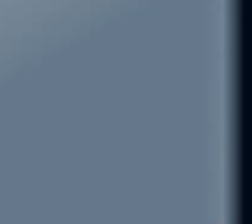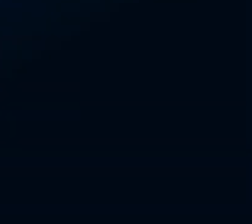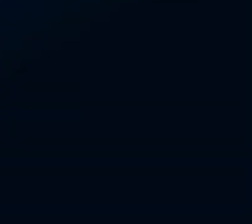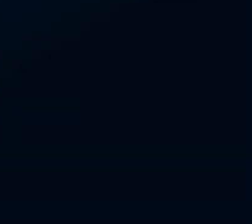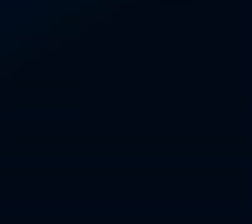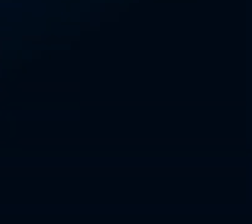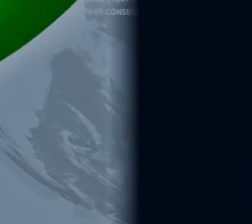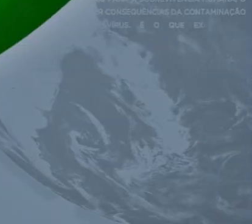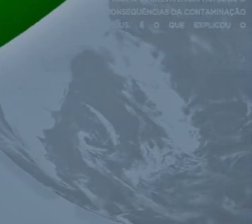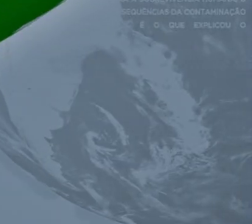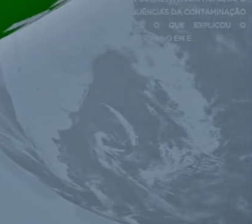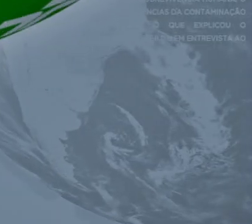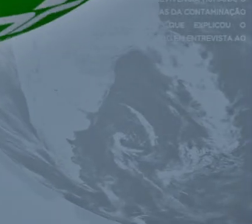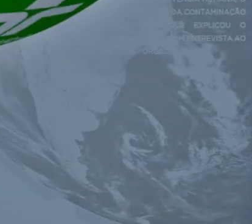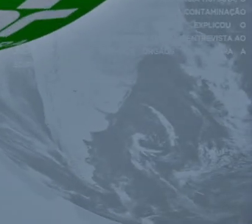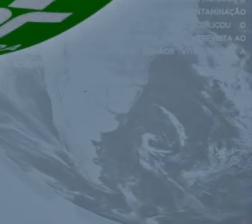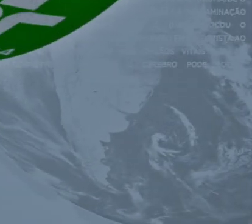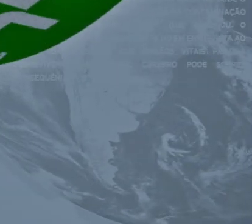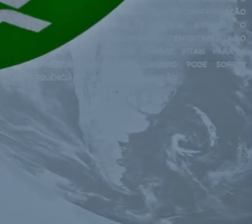e